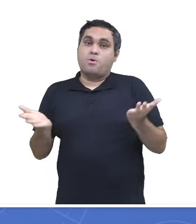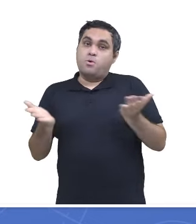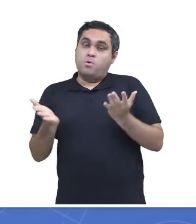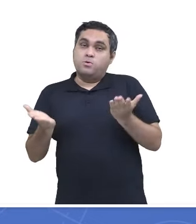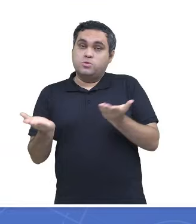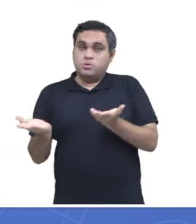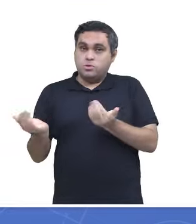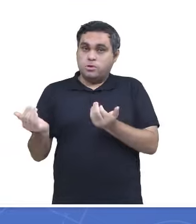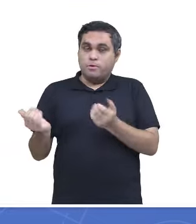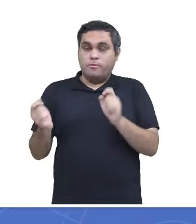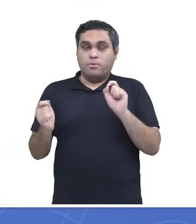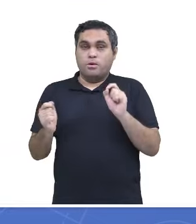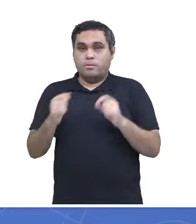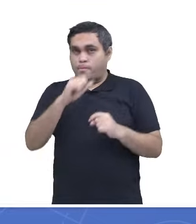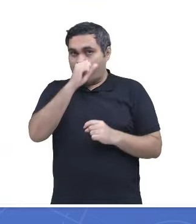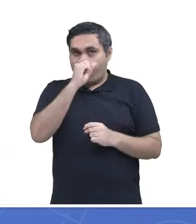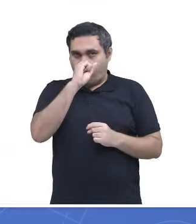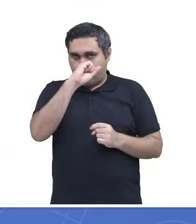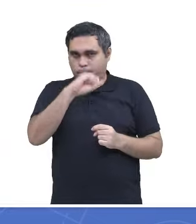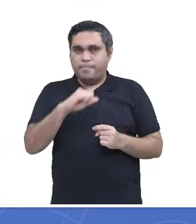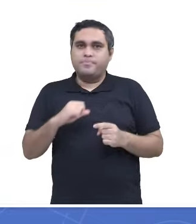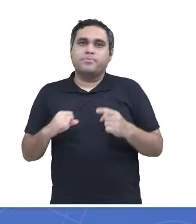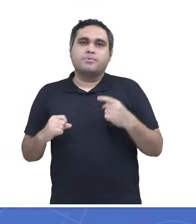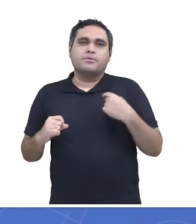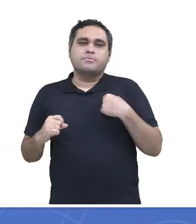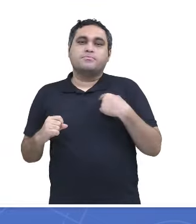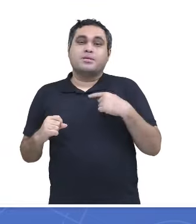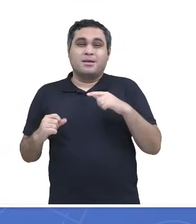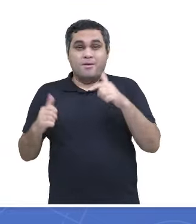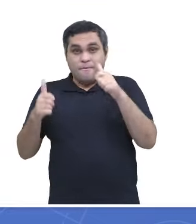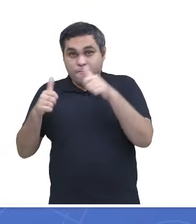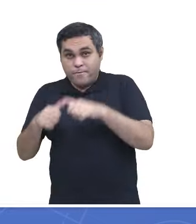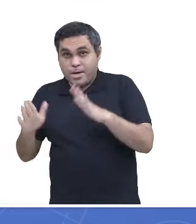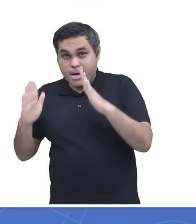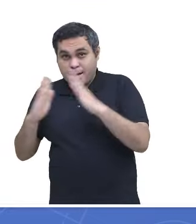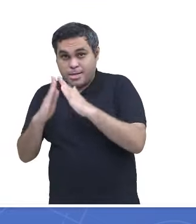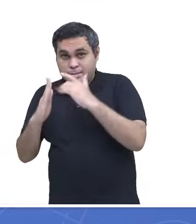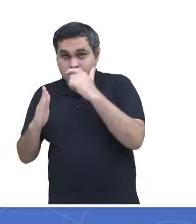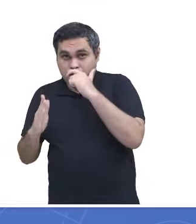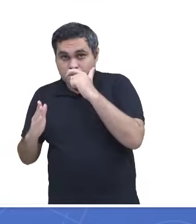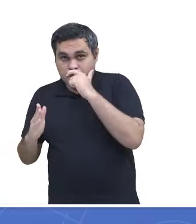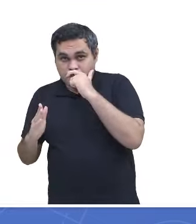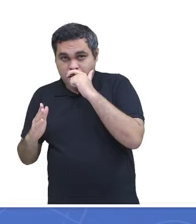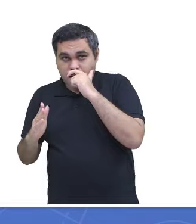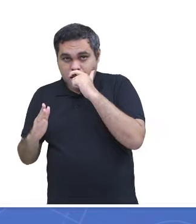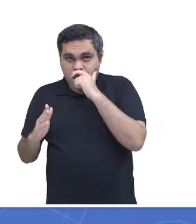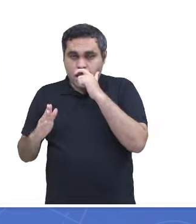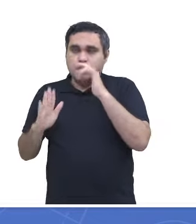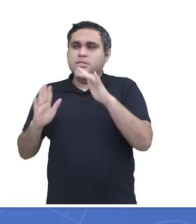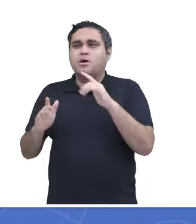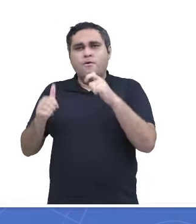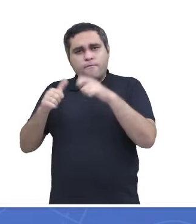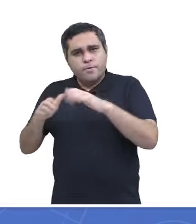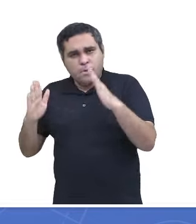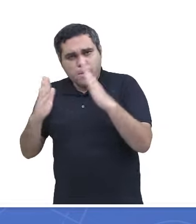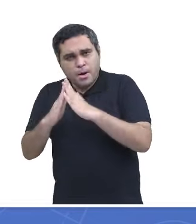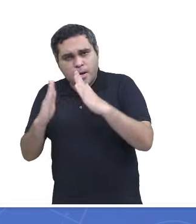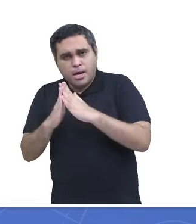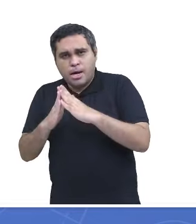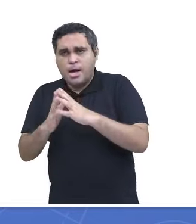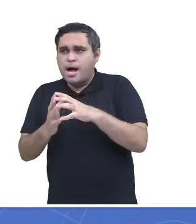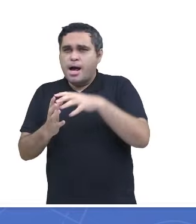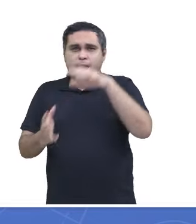eles não estão mais saindo de casa como nós vimos. E eles deixam de se tornar adultos, por isso. Então,